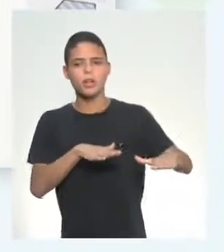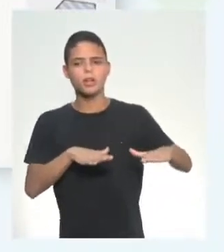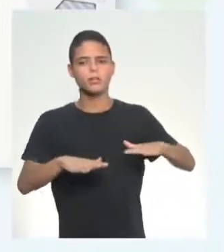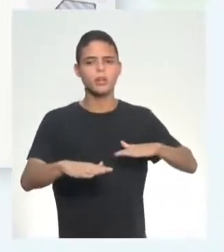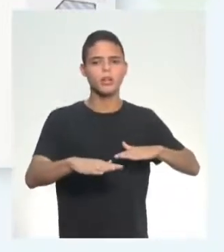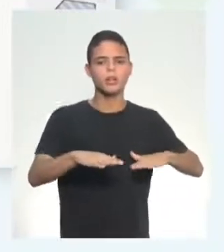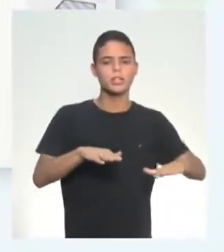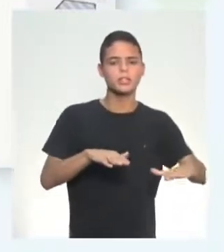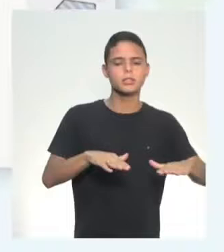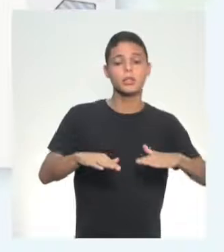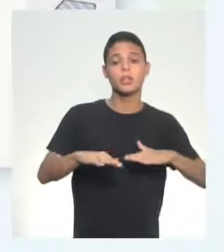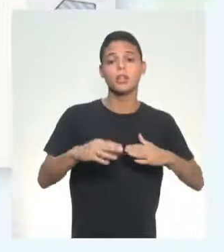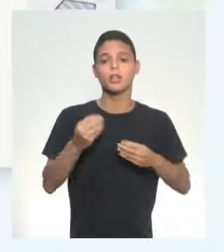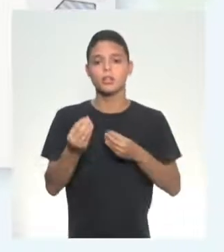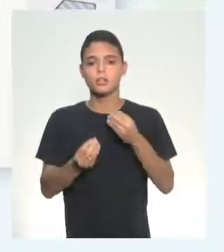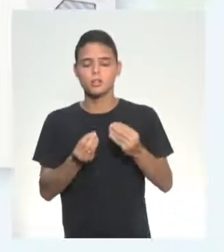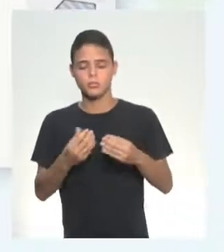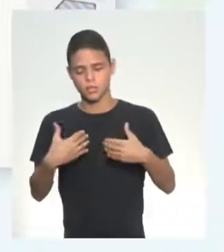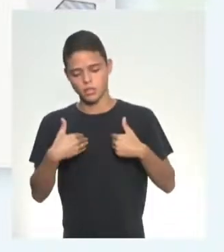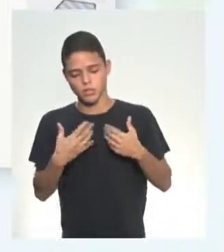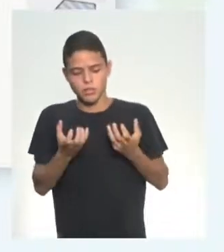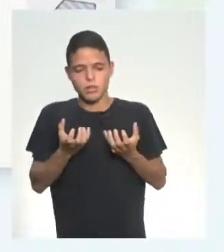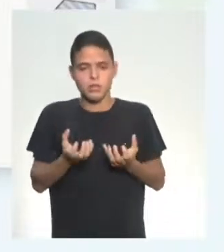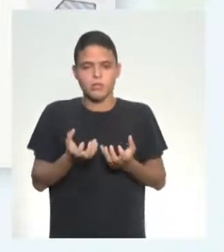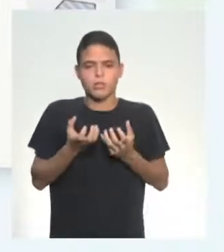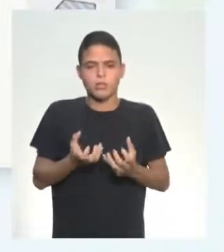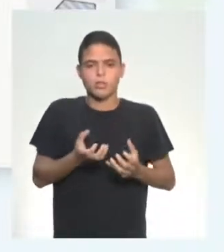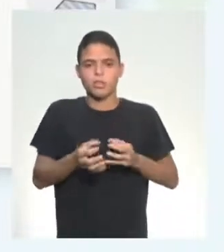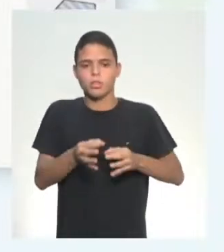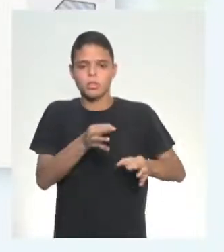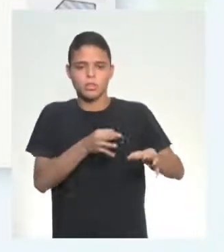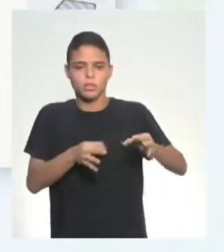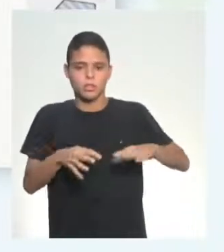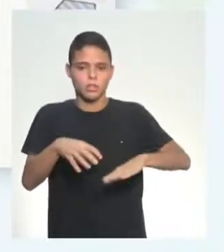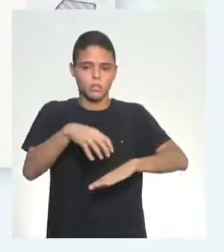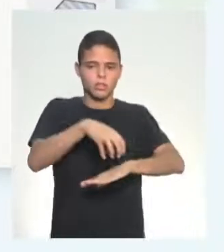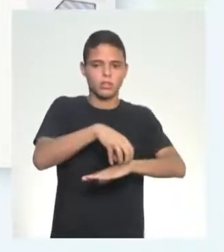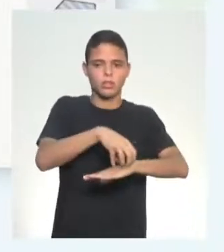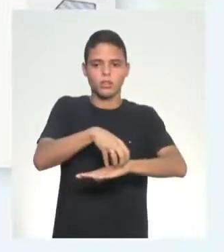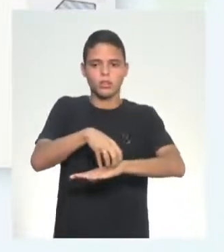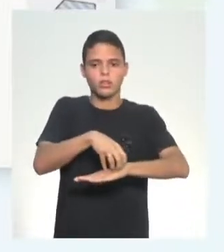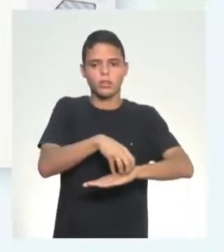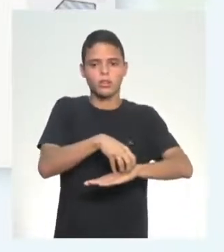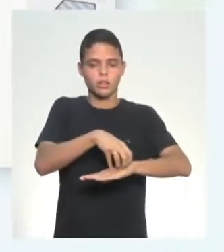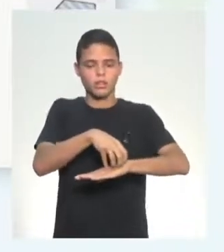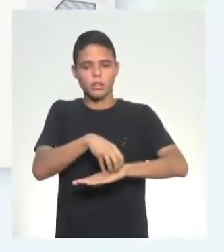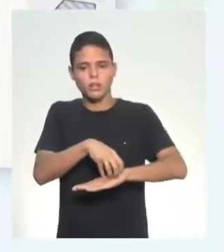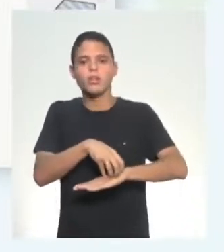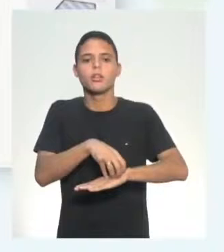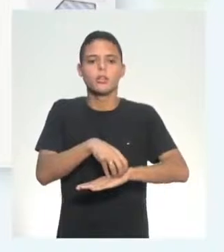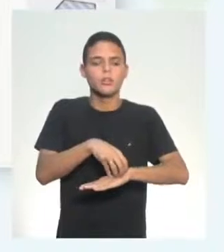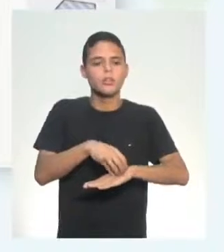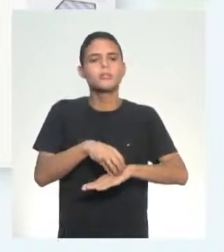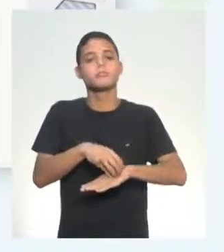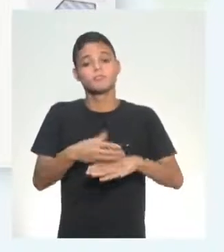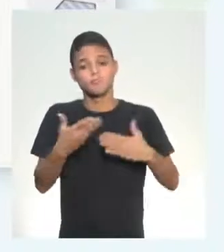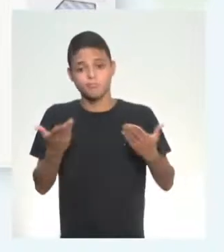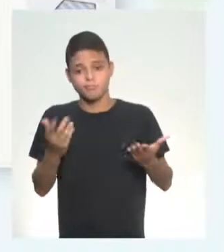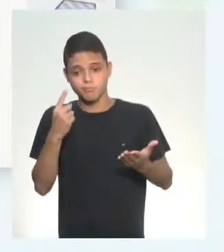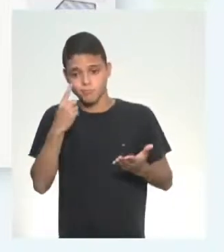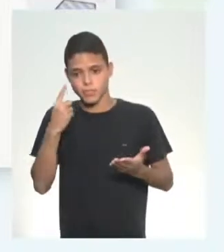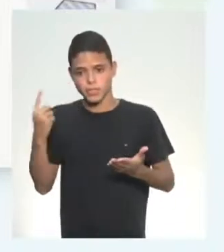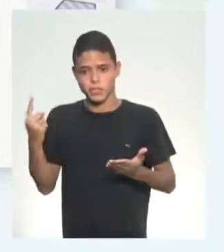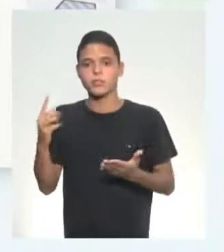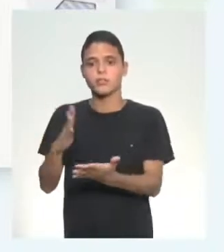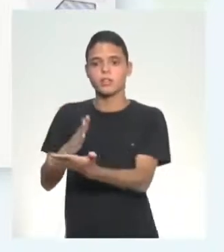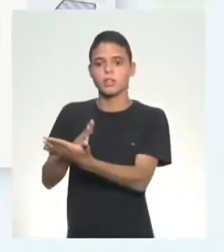direita. Bom, eu quero alinhar aqui mais centralizado. Vejam que ele já me dá até uma prévia. Quando eu